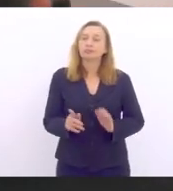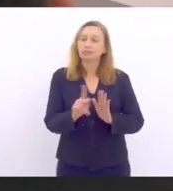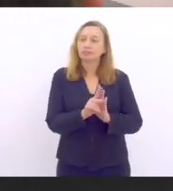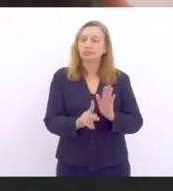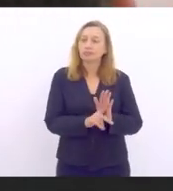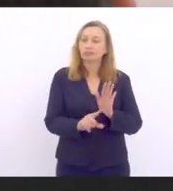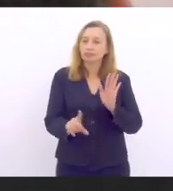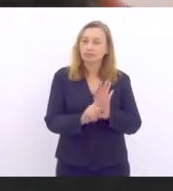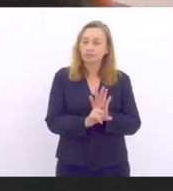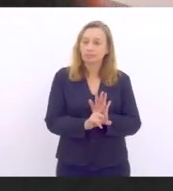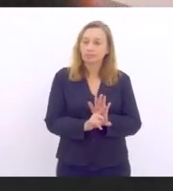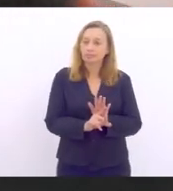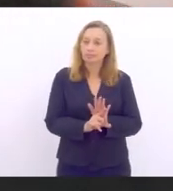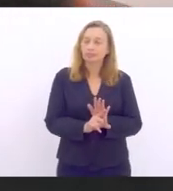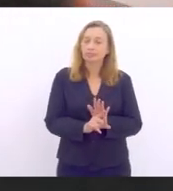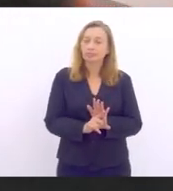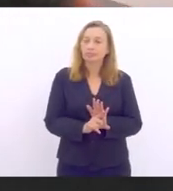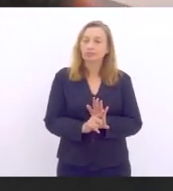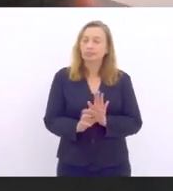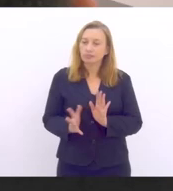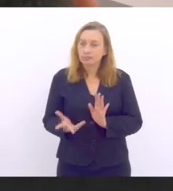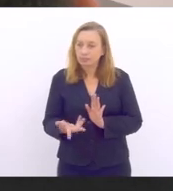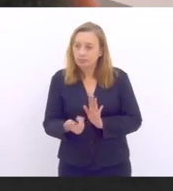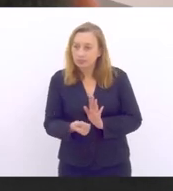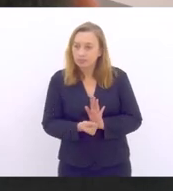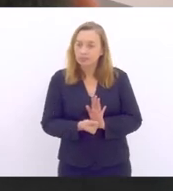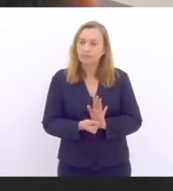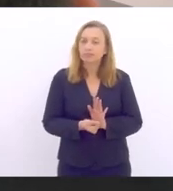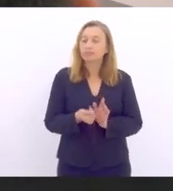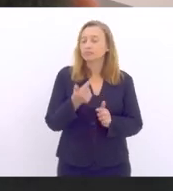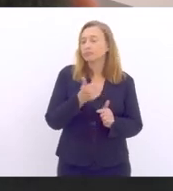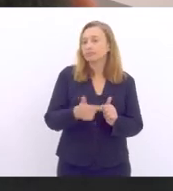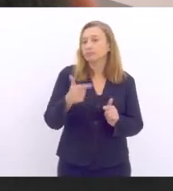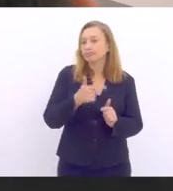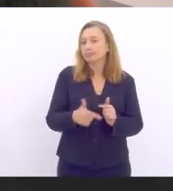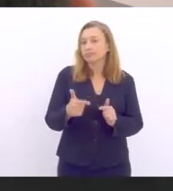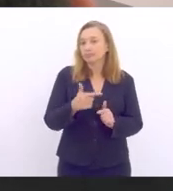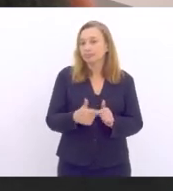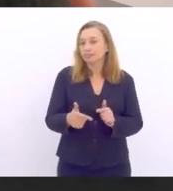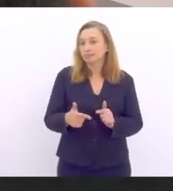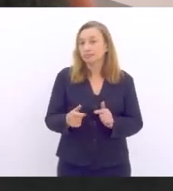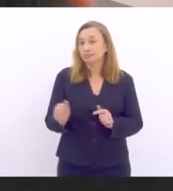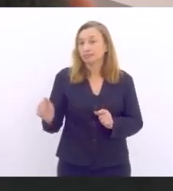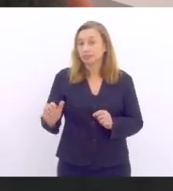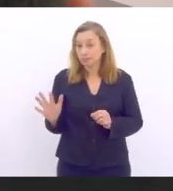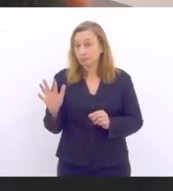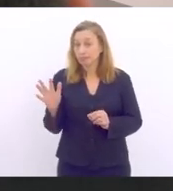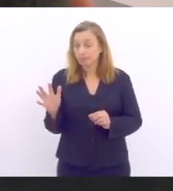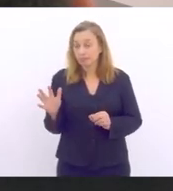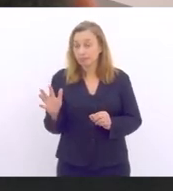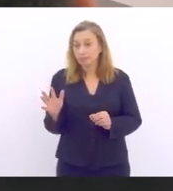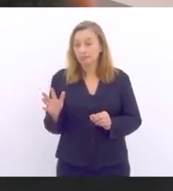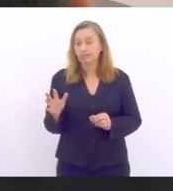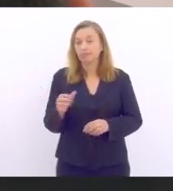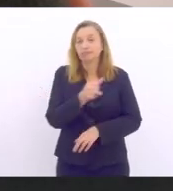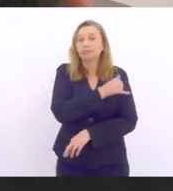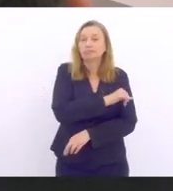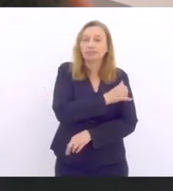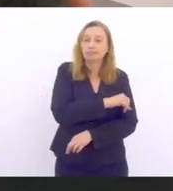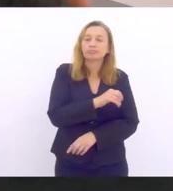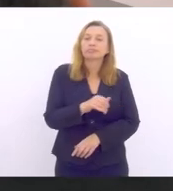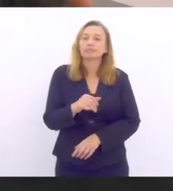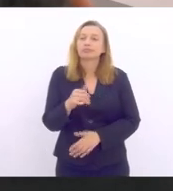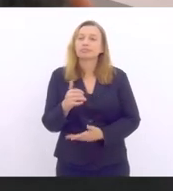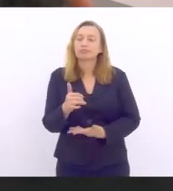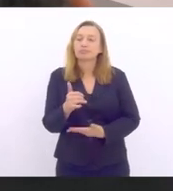lei dessa magnitude, dessa monta, que toca em problemas tão caros, né, ao carioca, ao fluminense